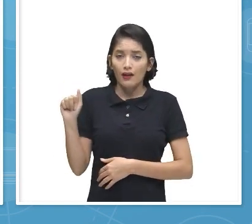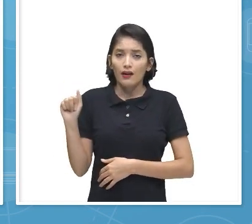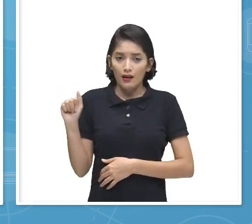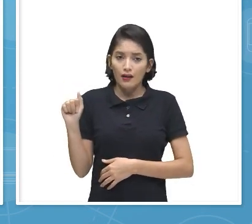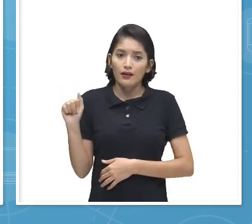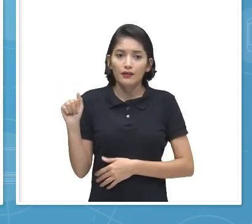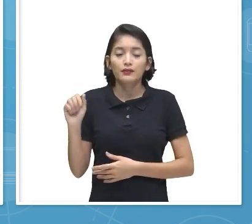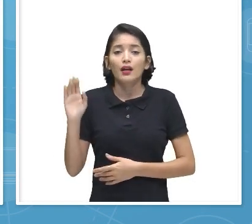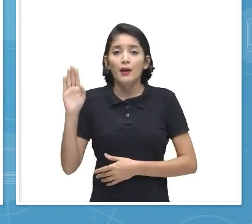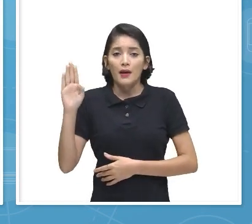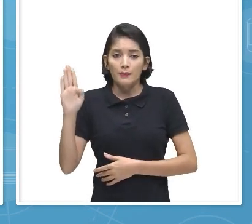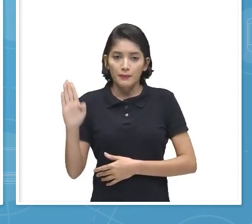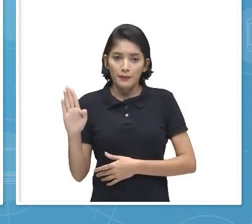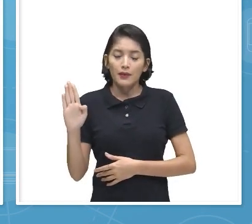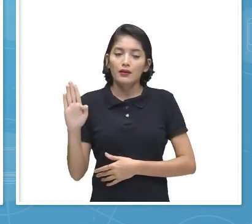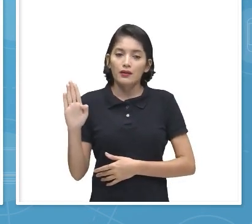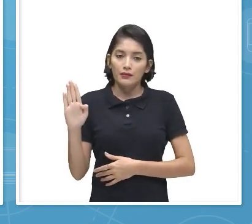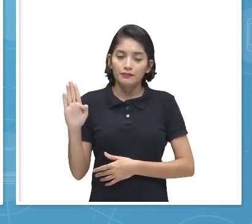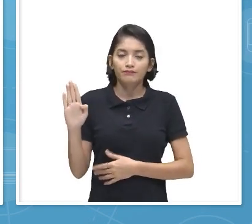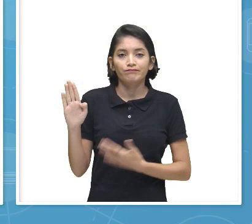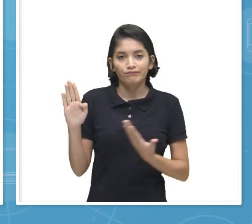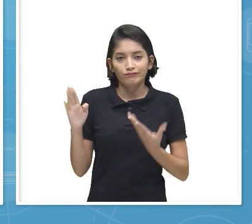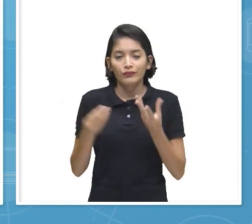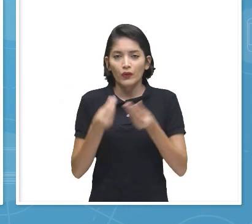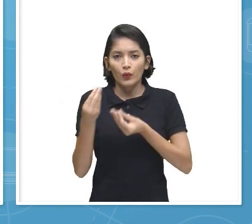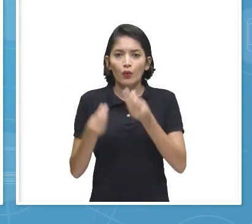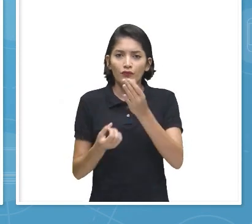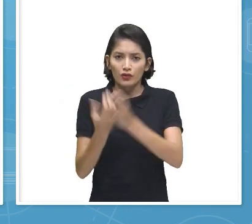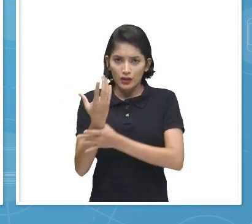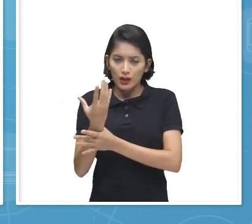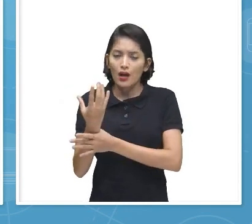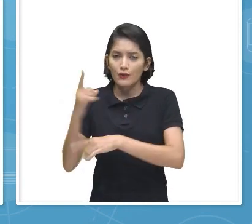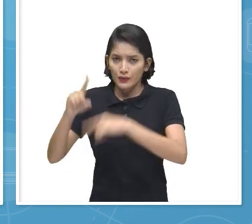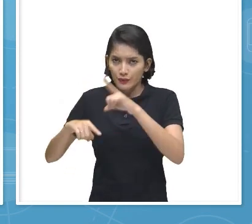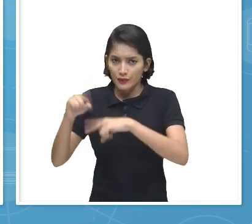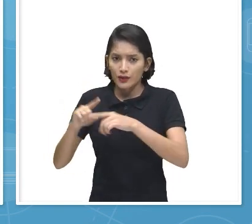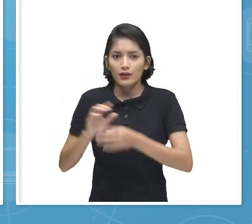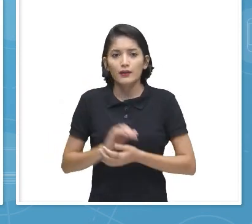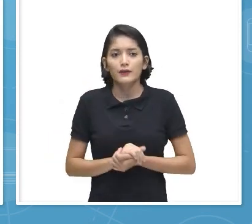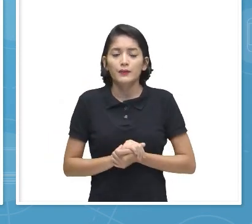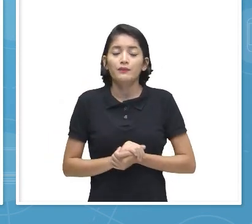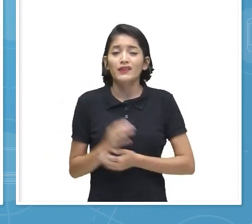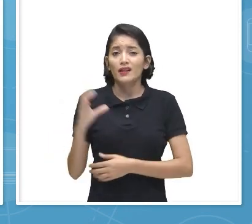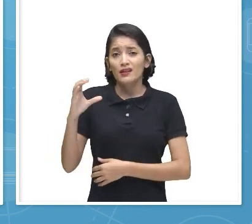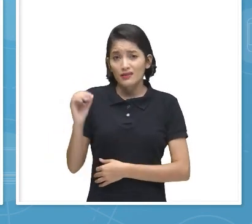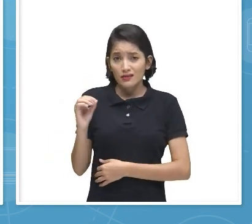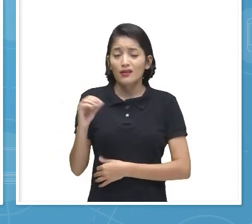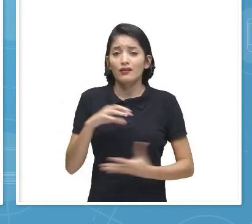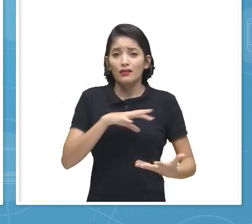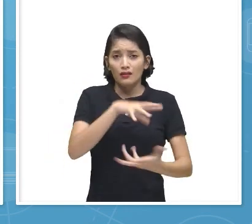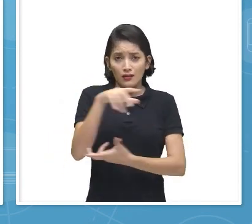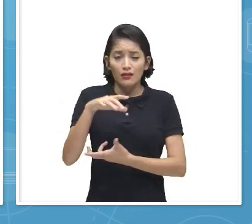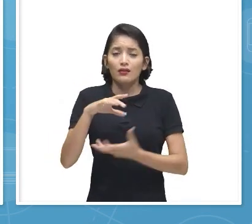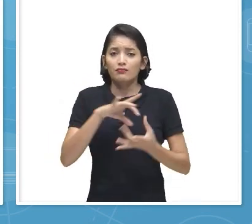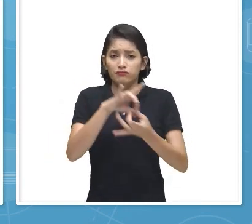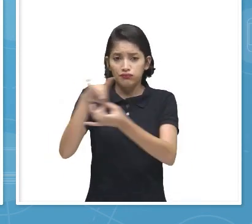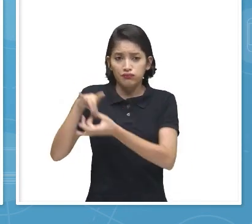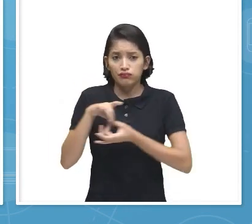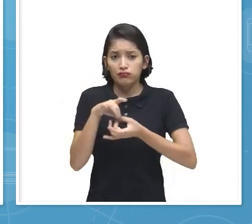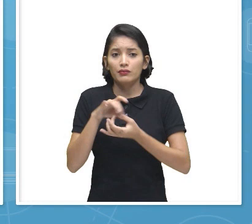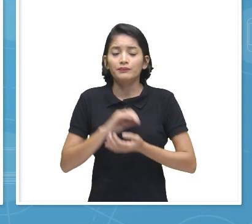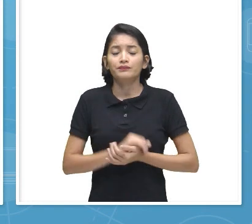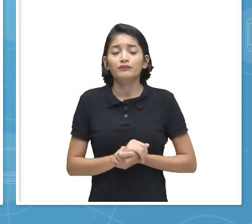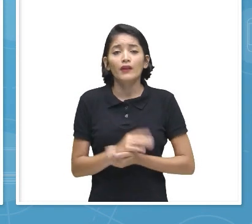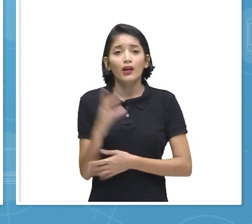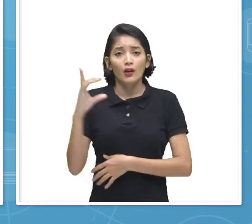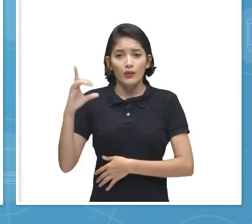segunda revolução industrial que modificou a forma de se produzir os produtos? Foi a globalização que trouxe alguma diversidade ou novas técnicas? Ou foi